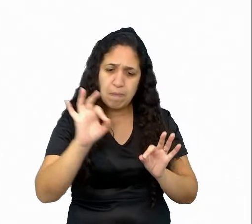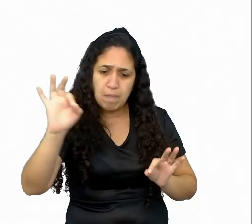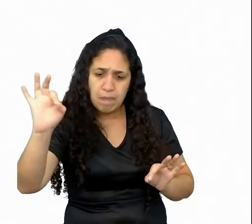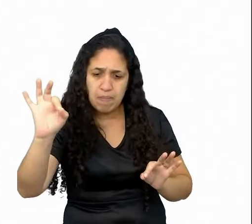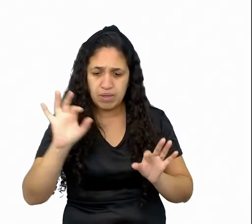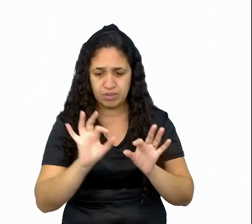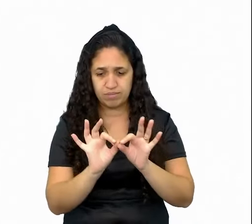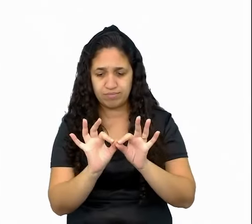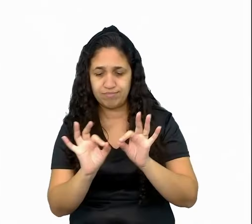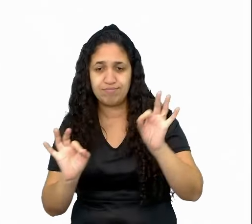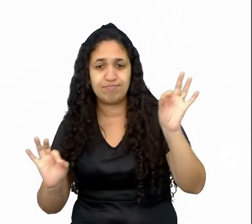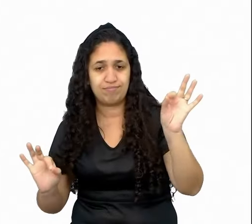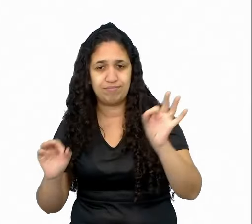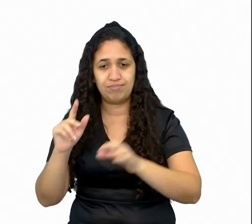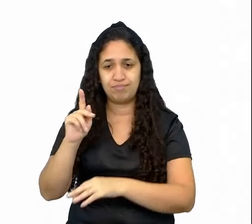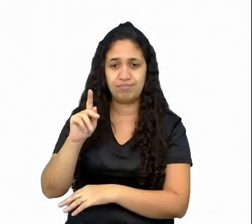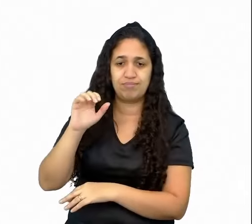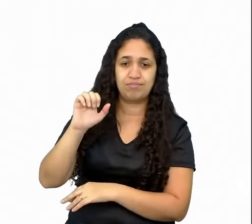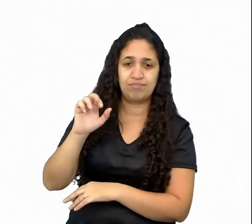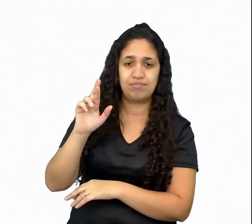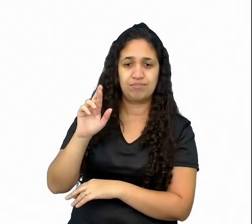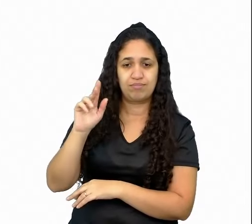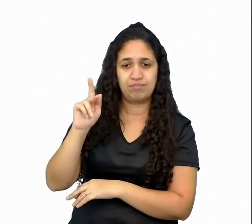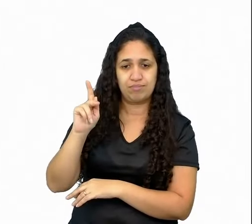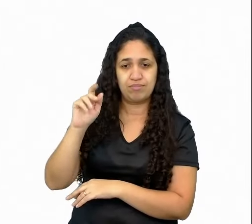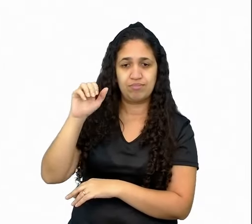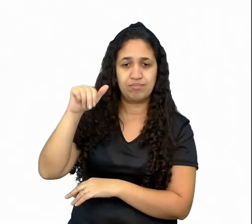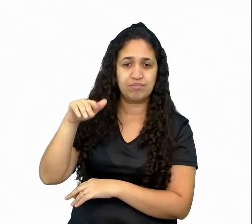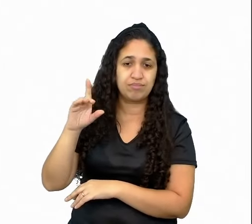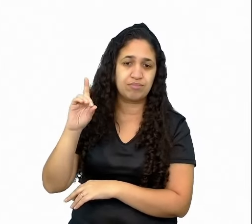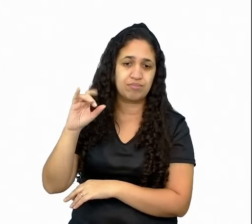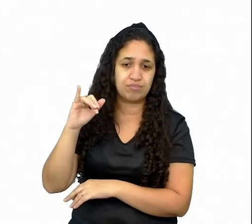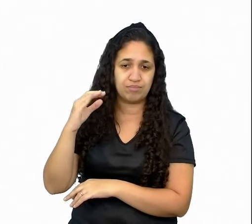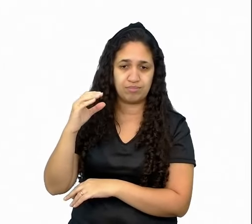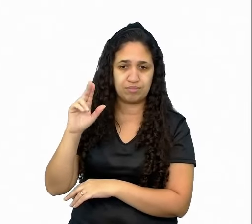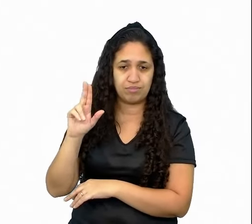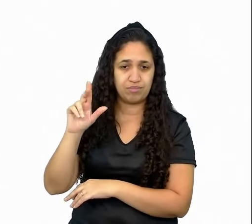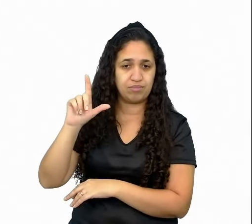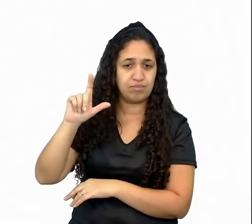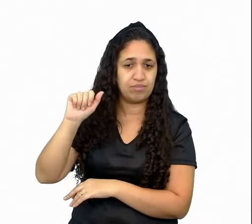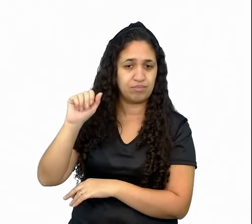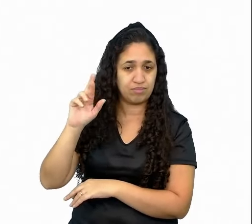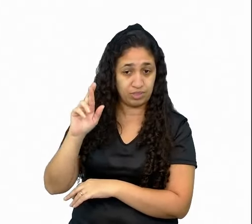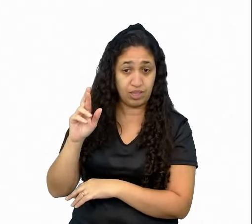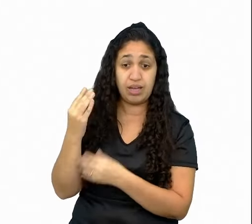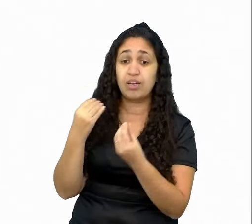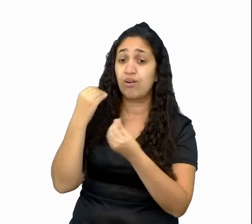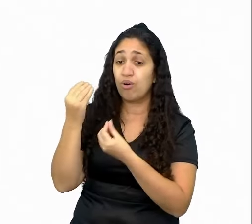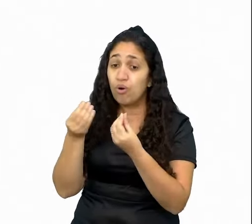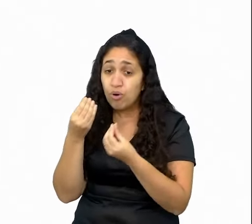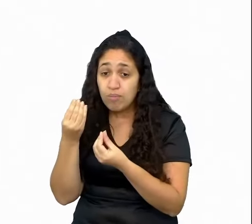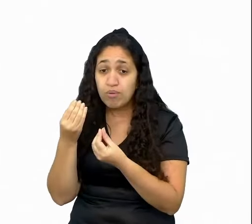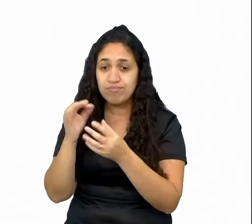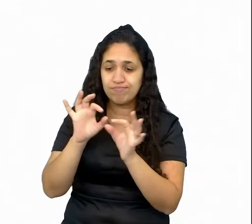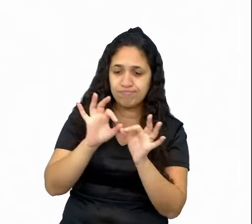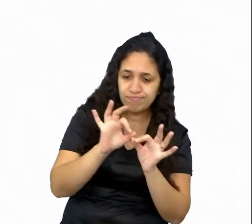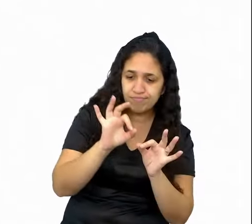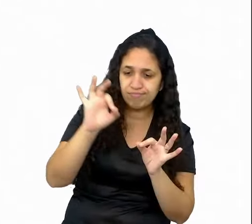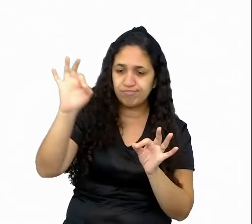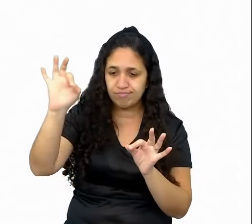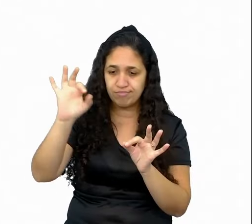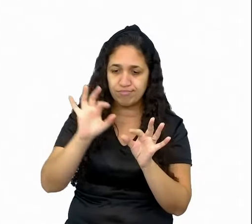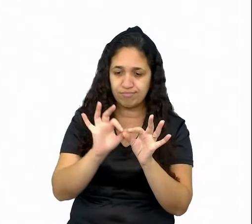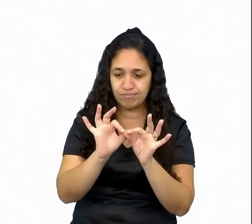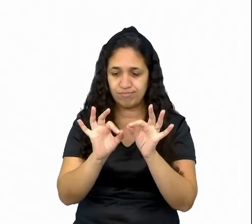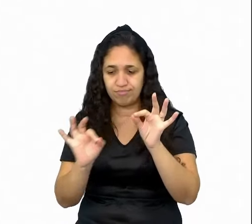perpendiculares. Então, aqui existe um outro fluxograma para auxiliar o aluno a traçar essas perpendiculares até eu